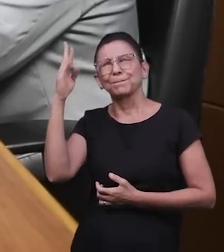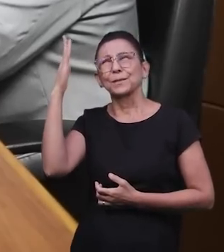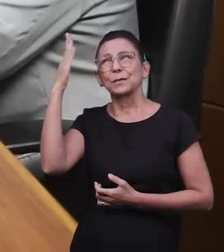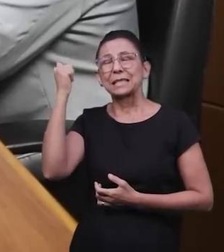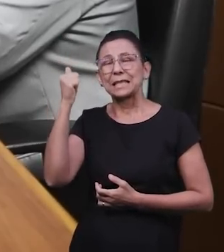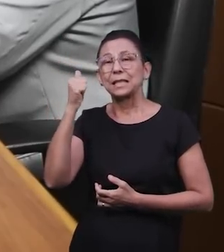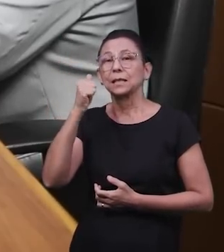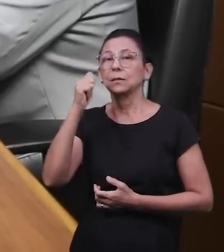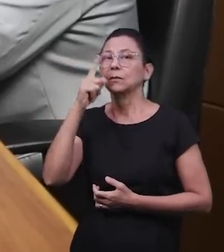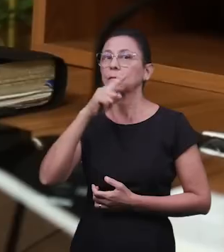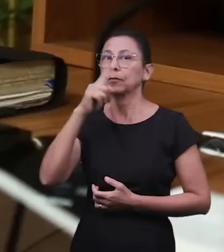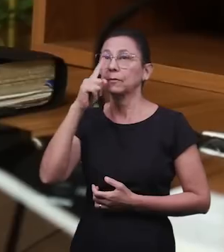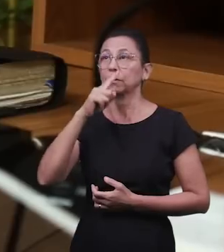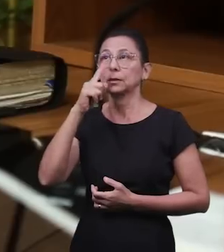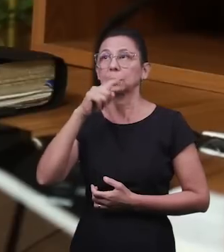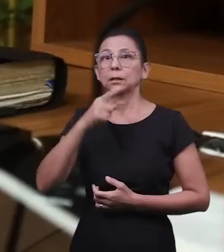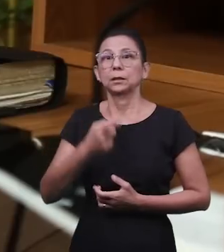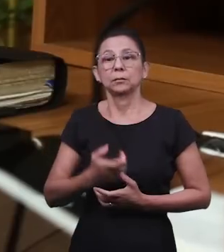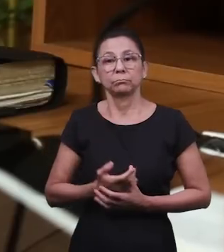Lembra sempre,